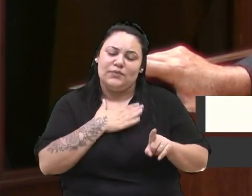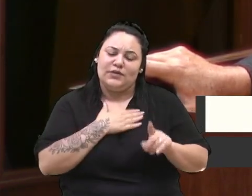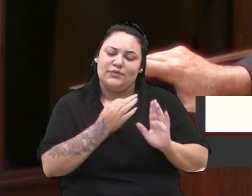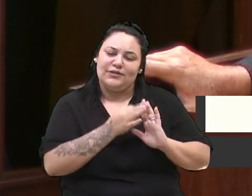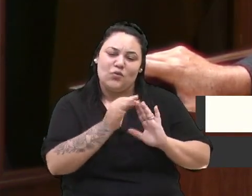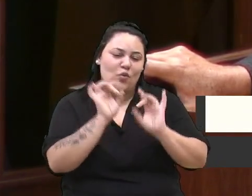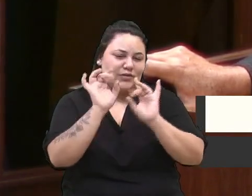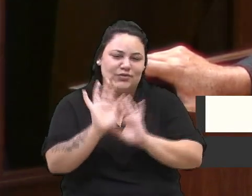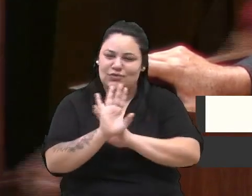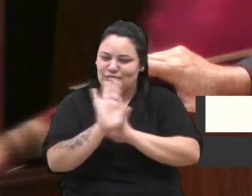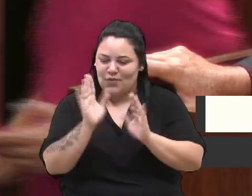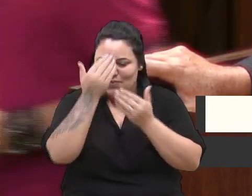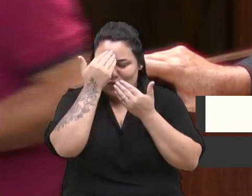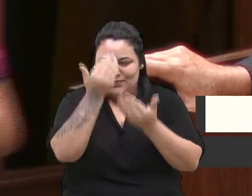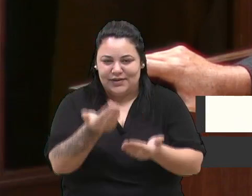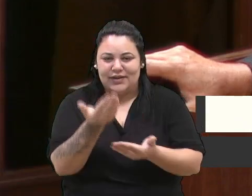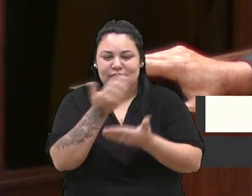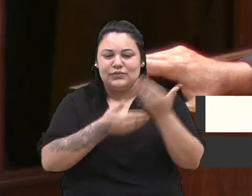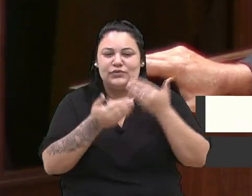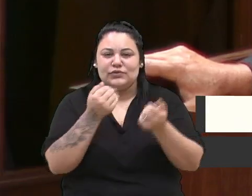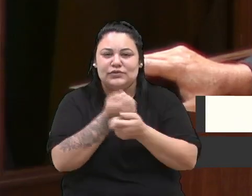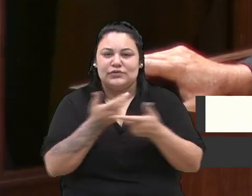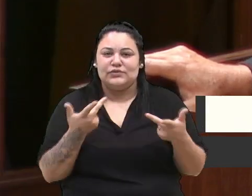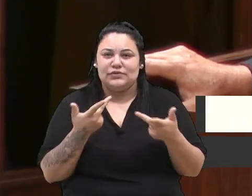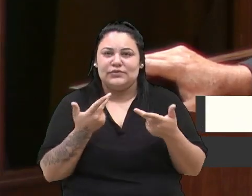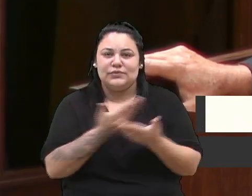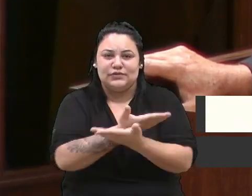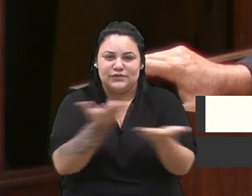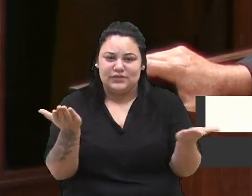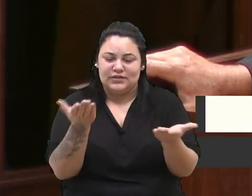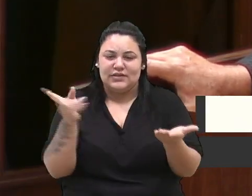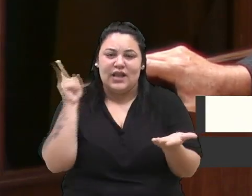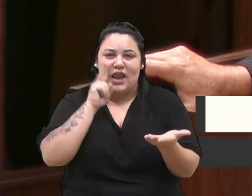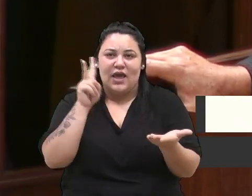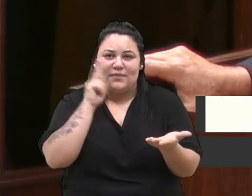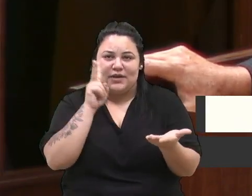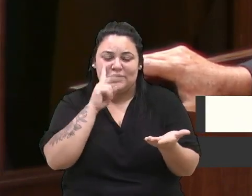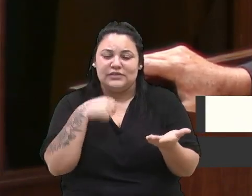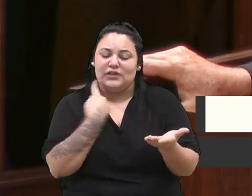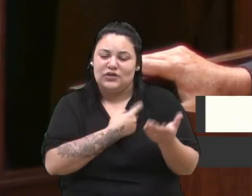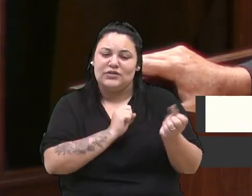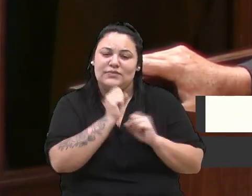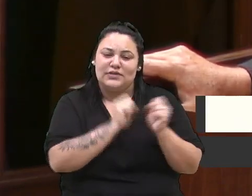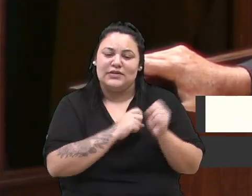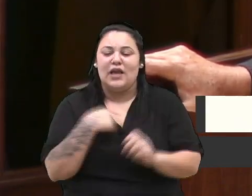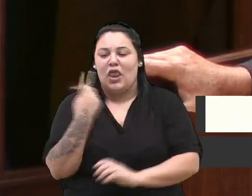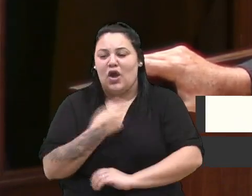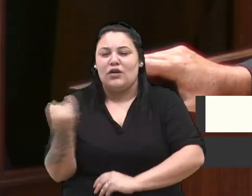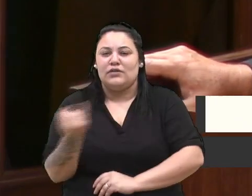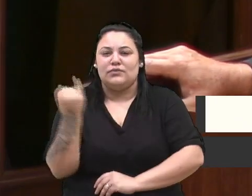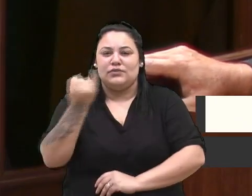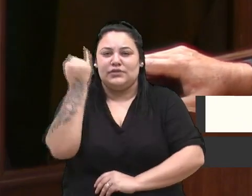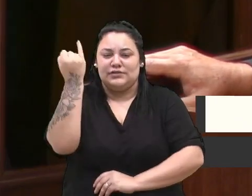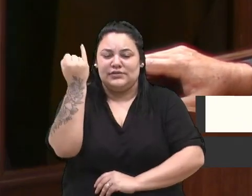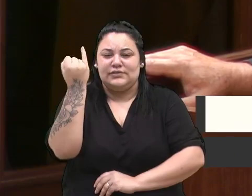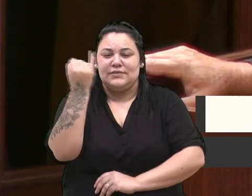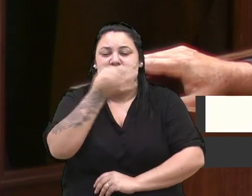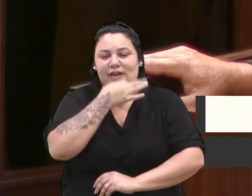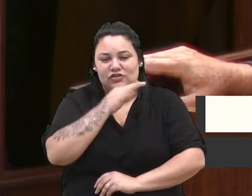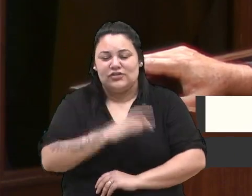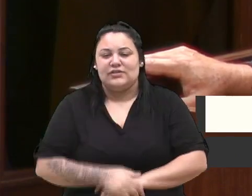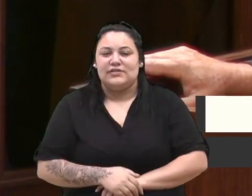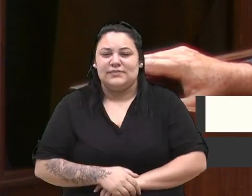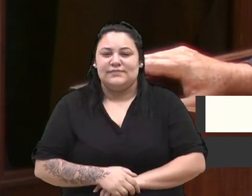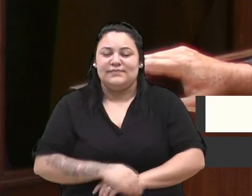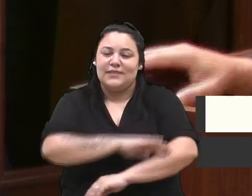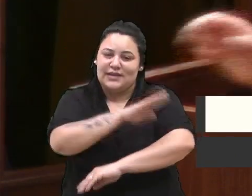obrigado por tudo, por vocês nos lembrarem dessa Ceasa, da importância que ela tem para o município de Caxias do Sul e para a